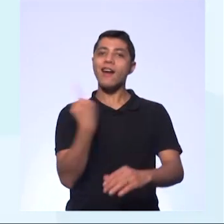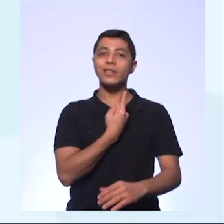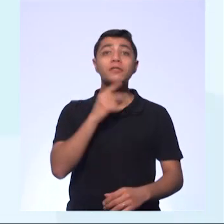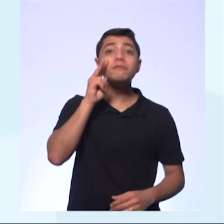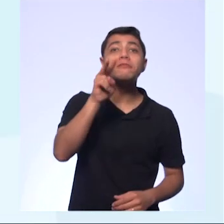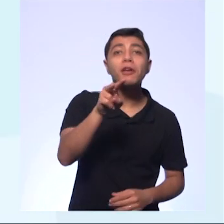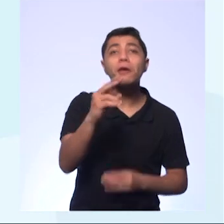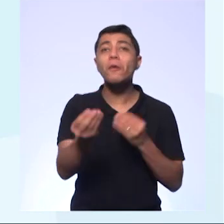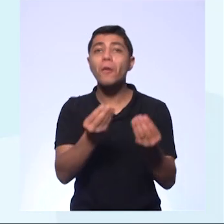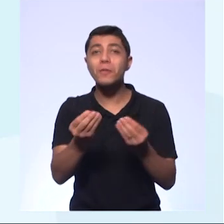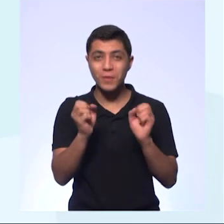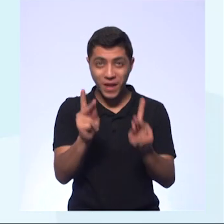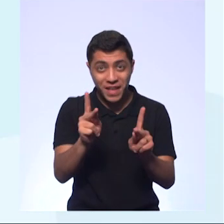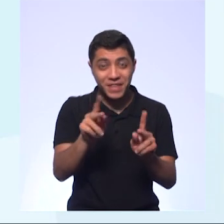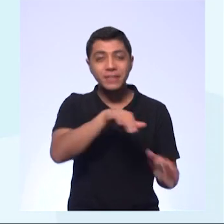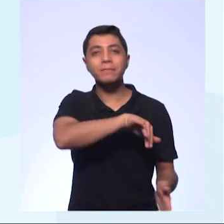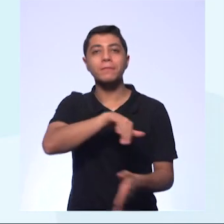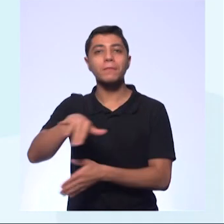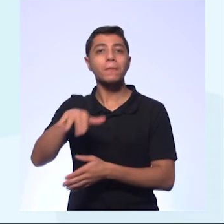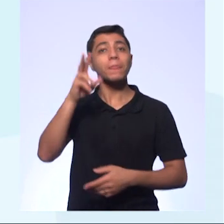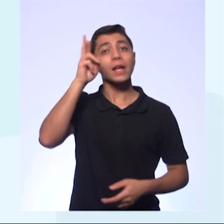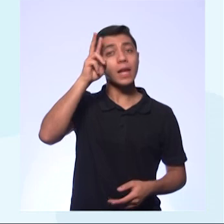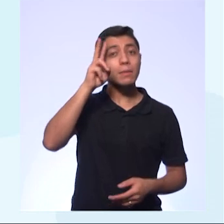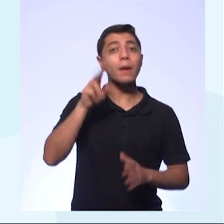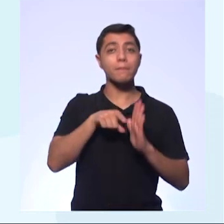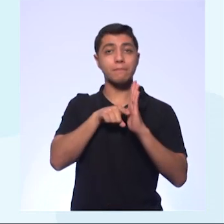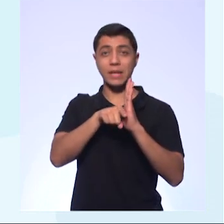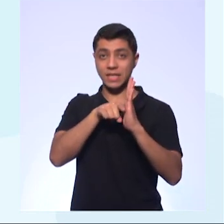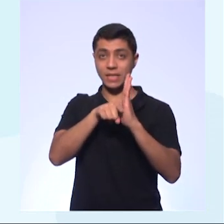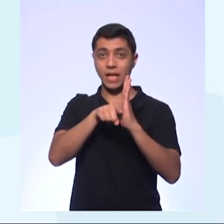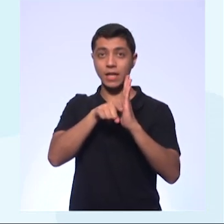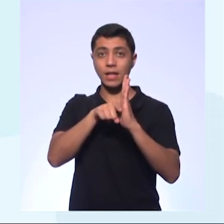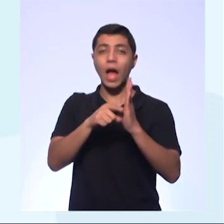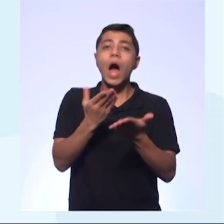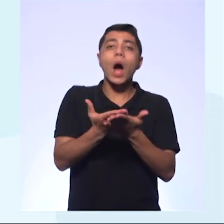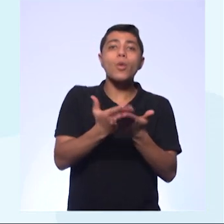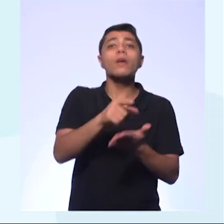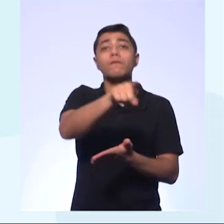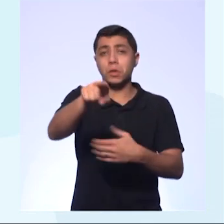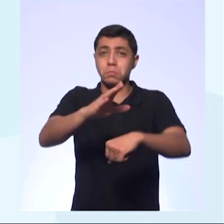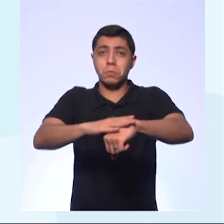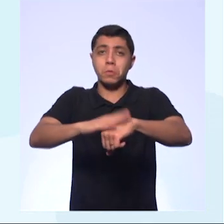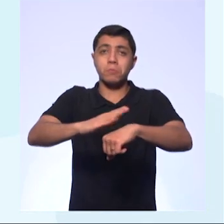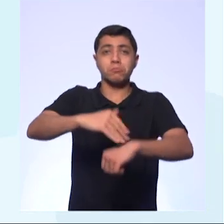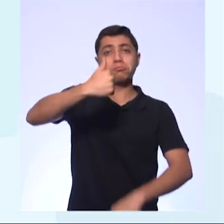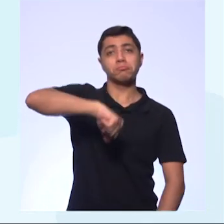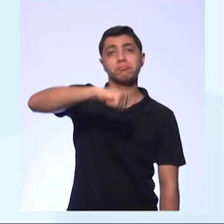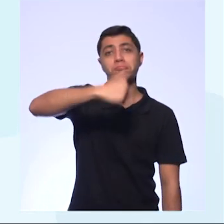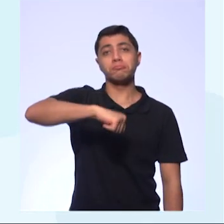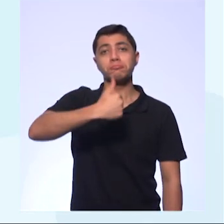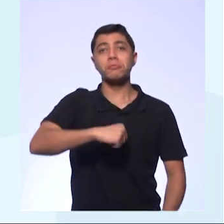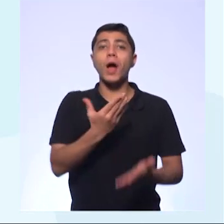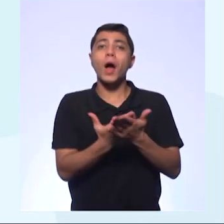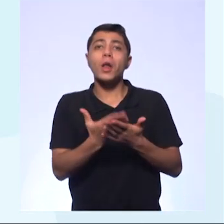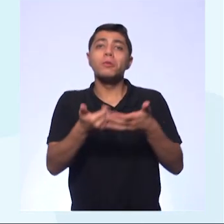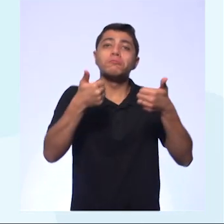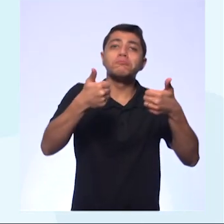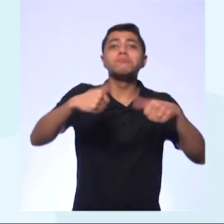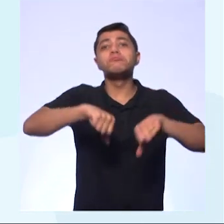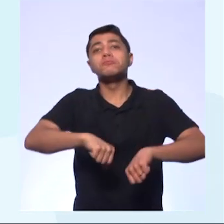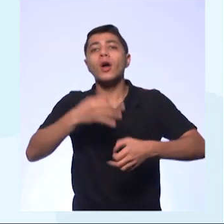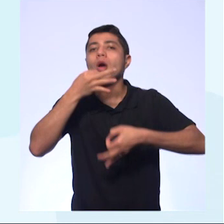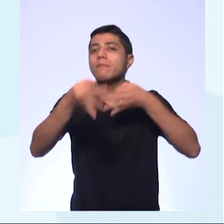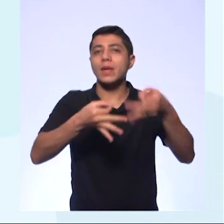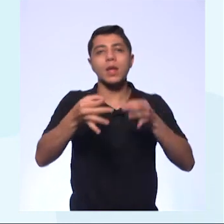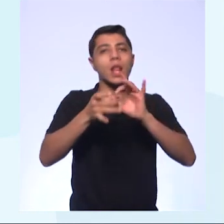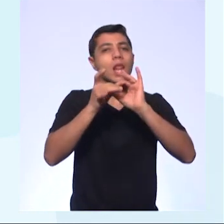a gente vai avaliar, onde vocês vão avaliar a nossa aula, e a gente vai ficar sabendo o que vocês acharam da nossa aula de hoje. Vocês podem